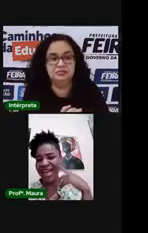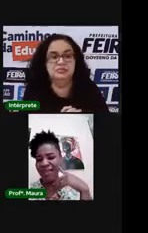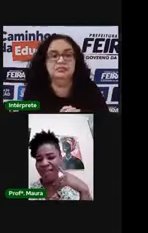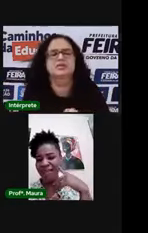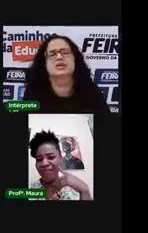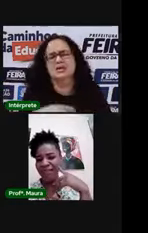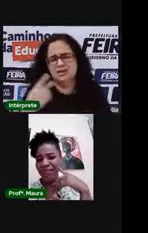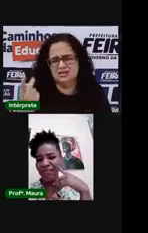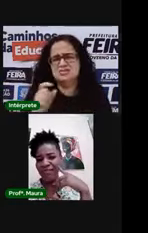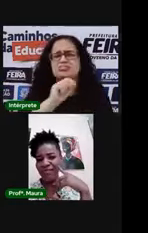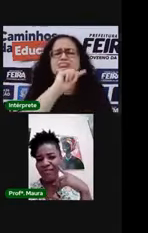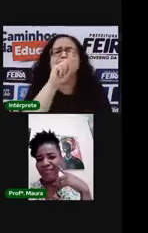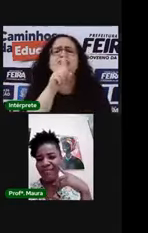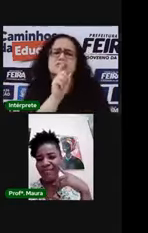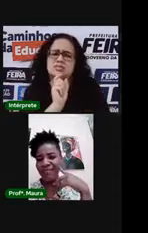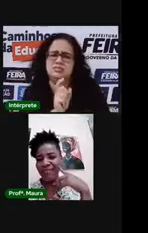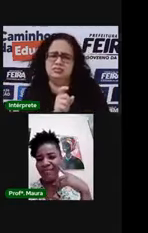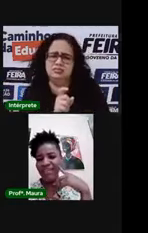Será?